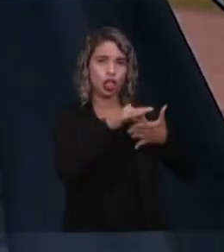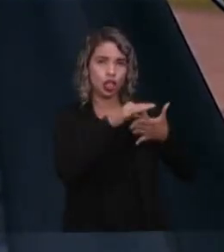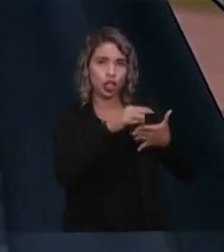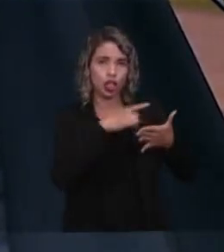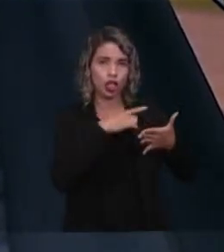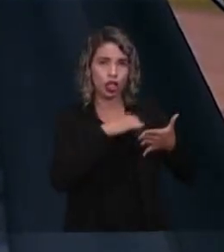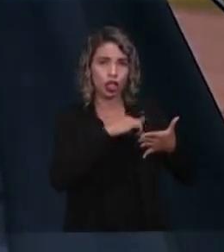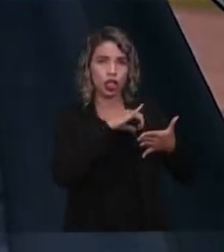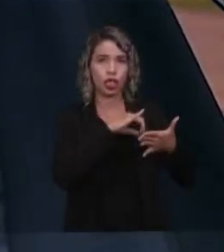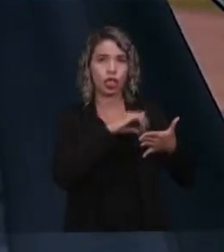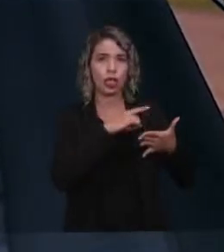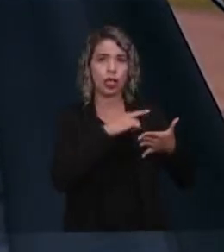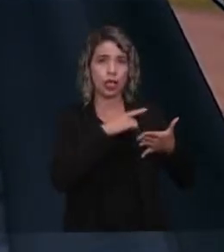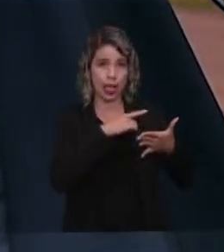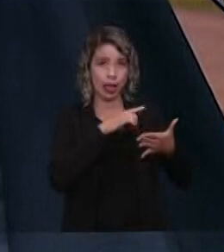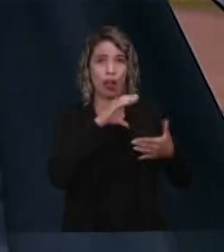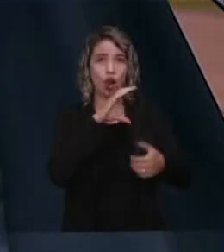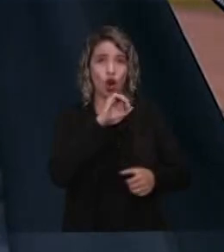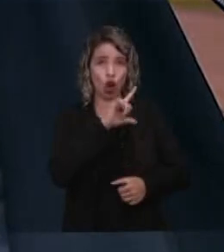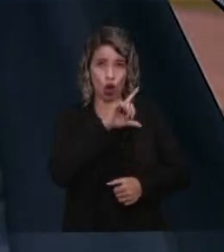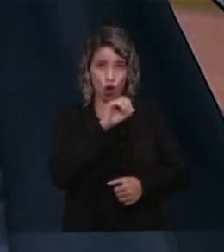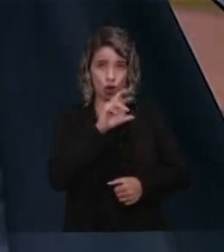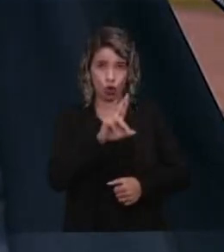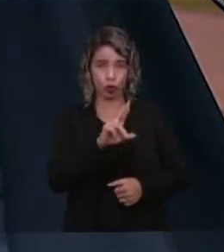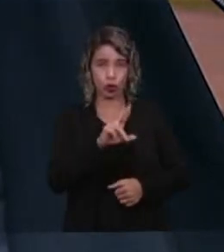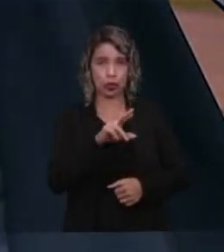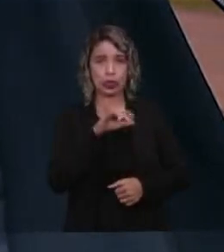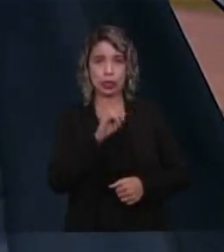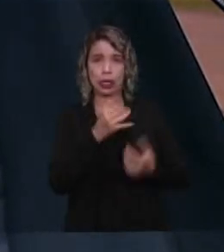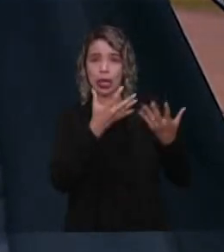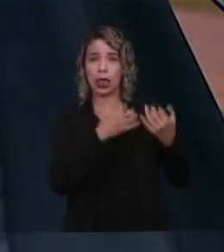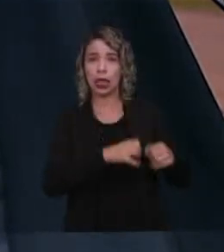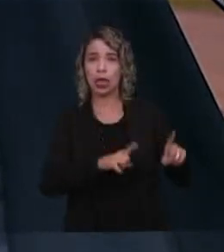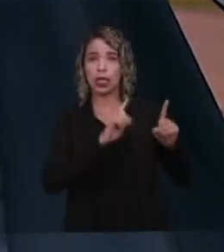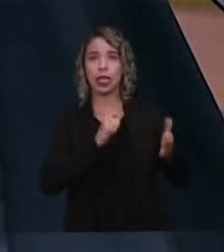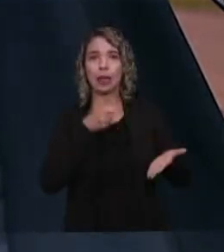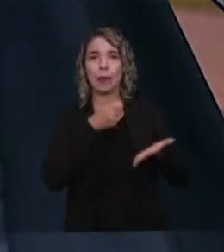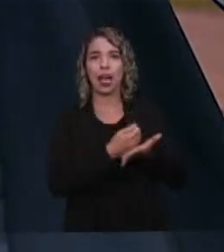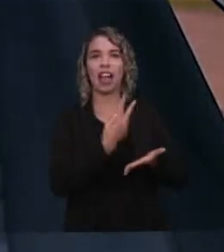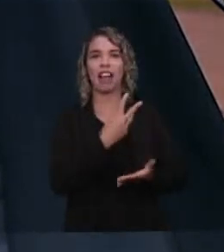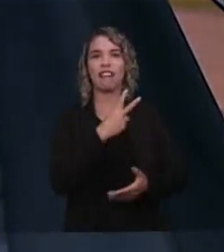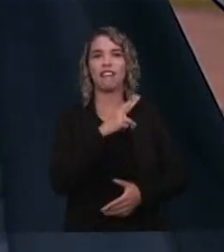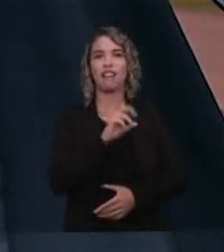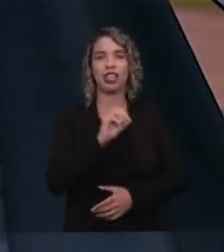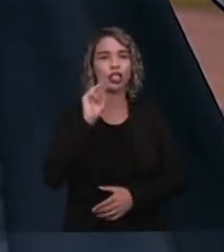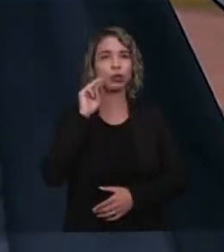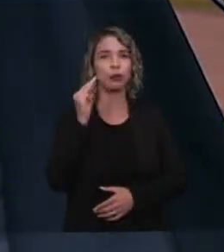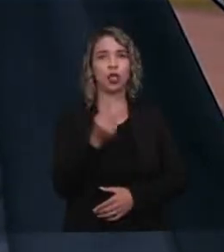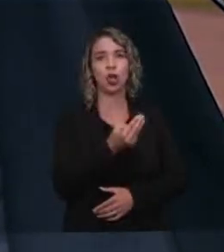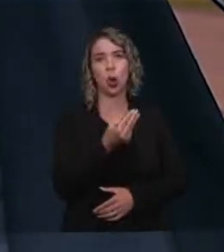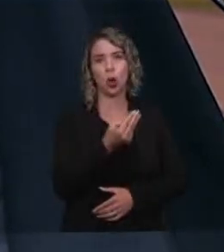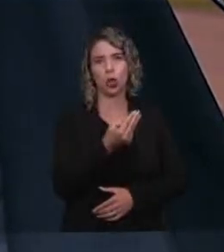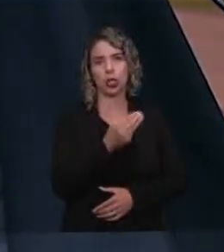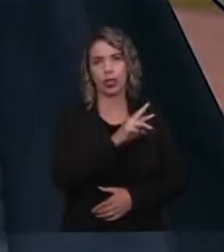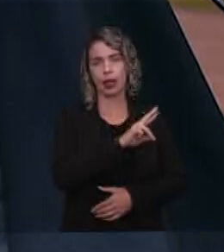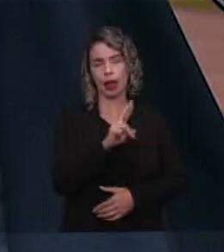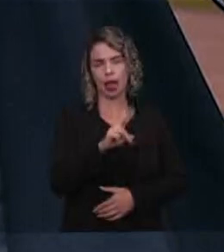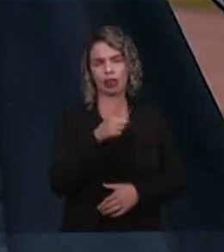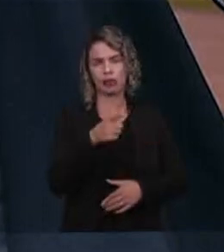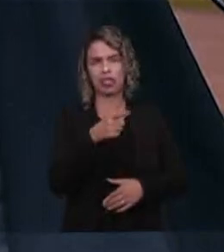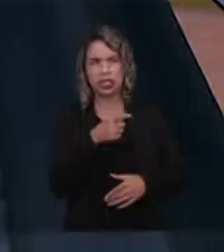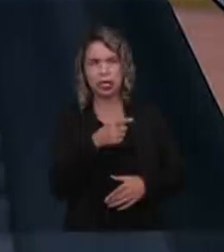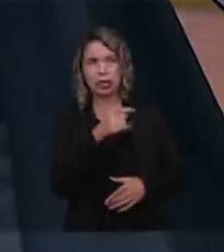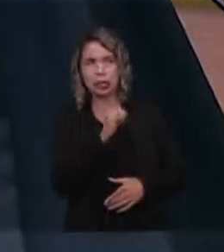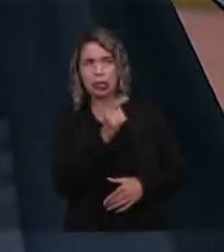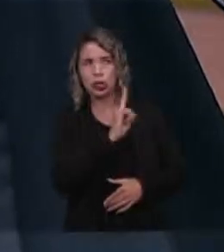de Zonis estava Fernando Collor. Do contrário, não aceitaria pagar 20 milhões de propina e tentaria pagar, no máximo, 10 milhões. O senhor